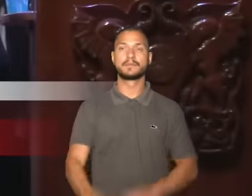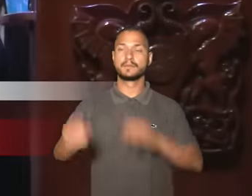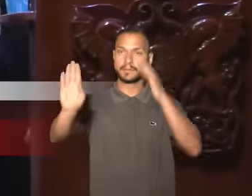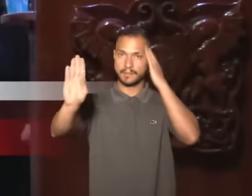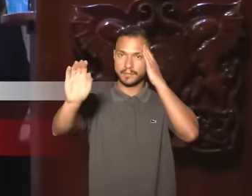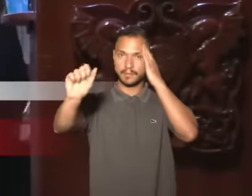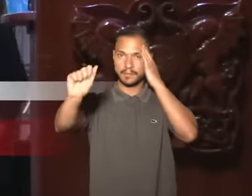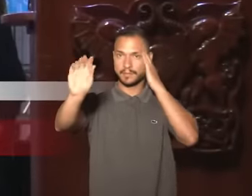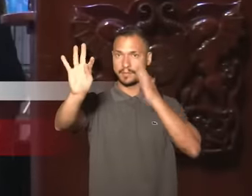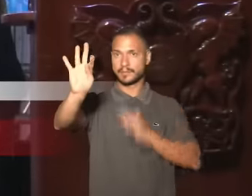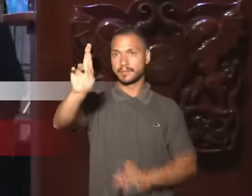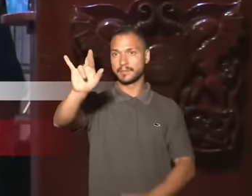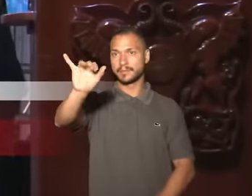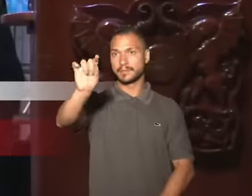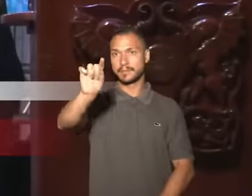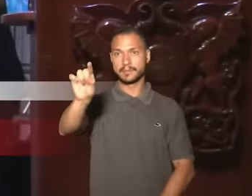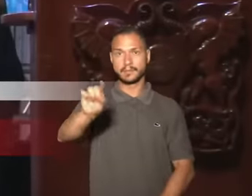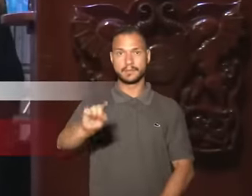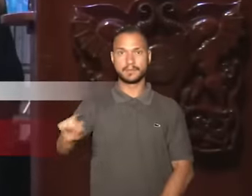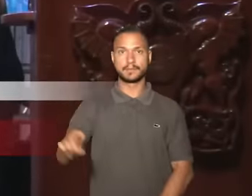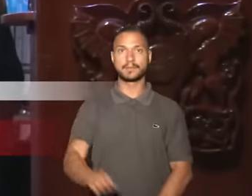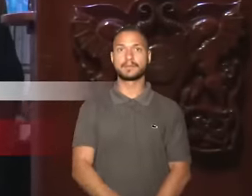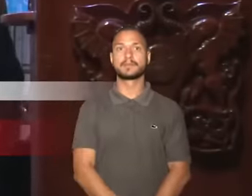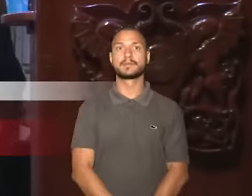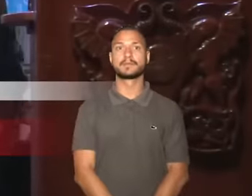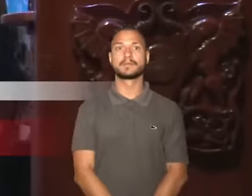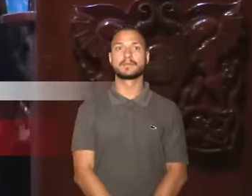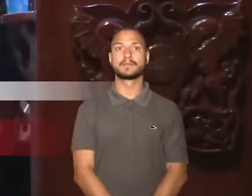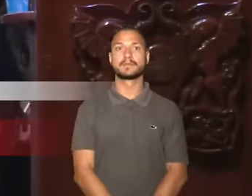Beatriz Silva de Queiroz.